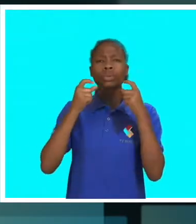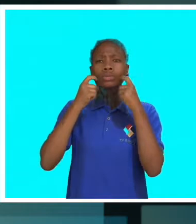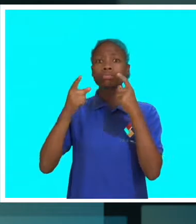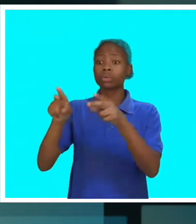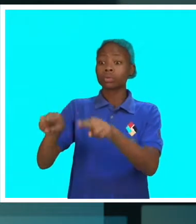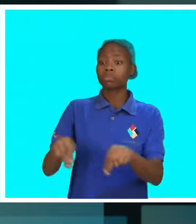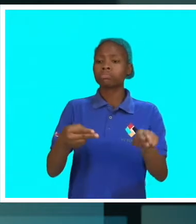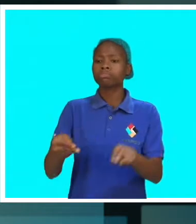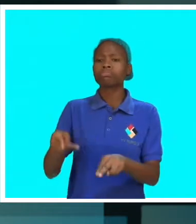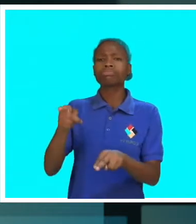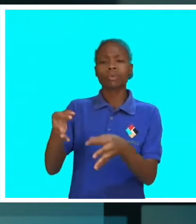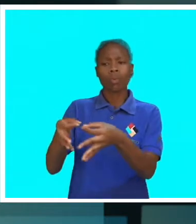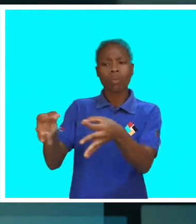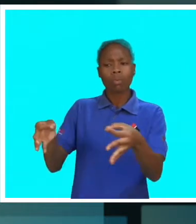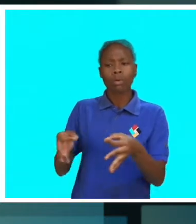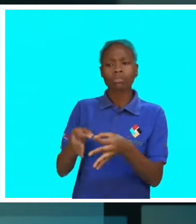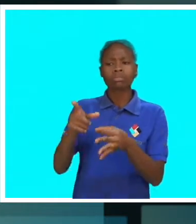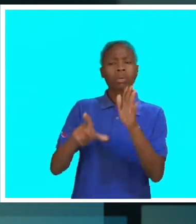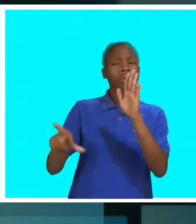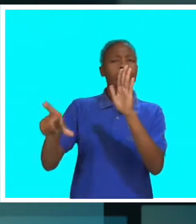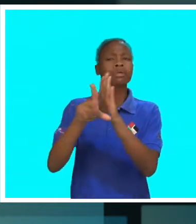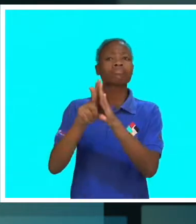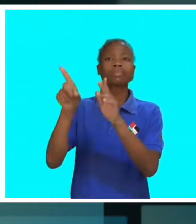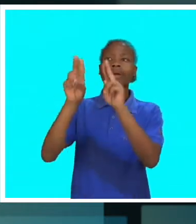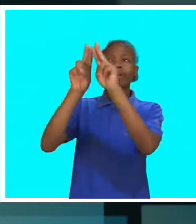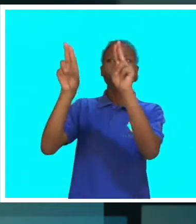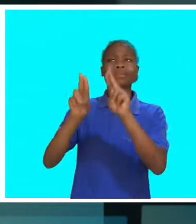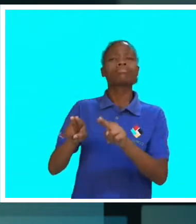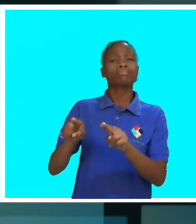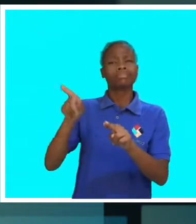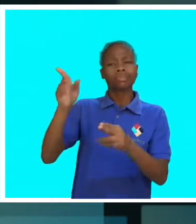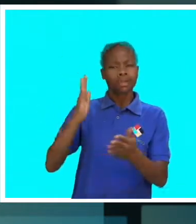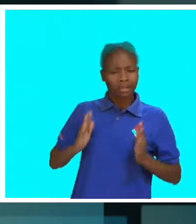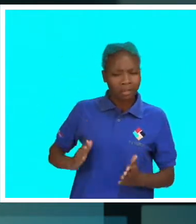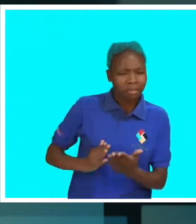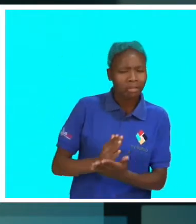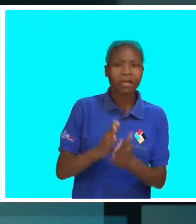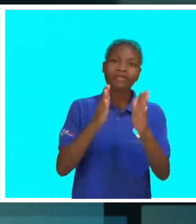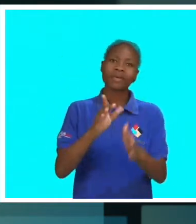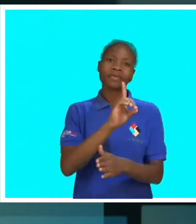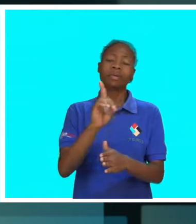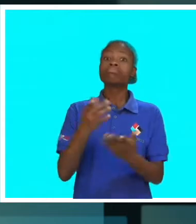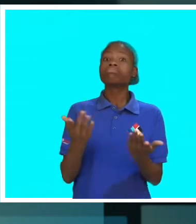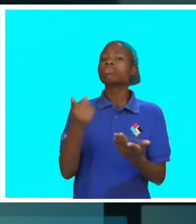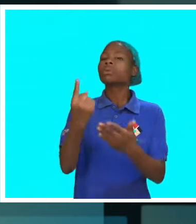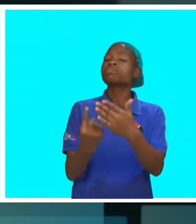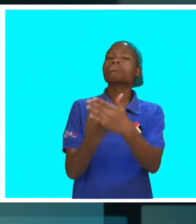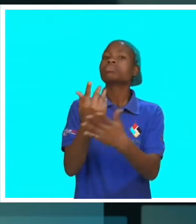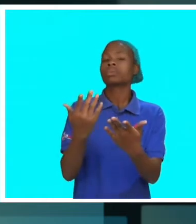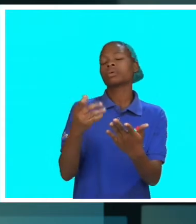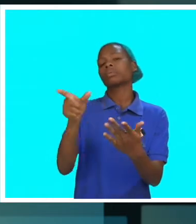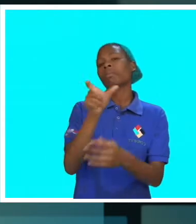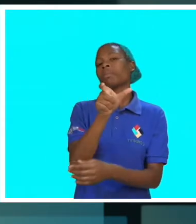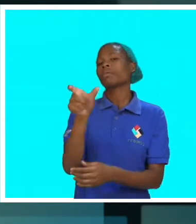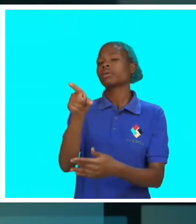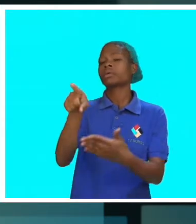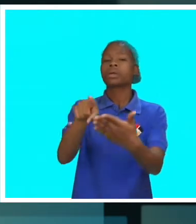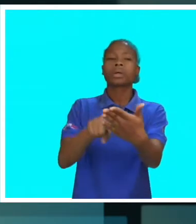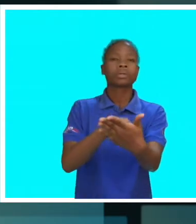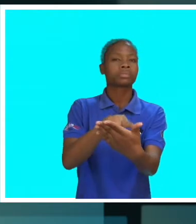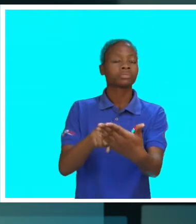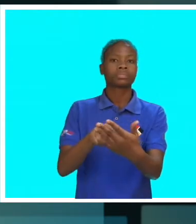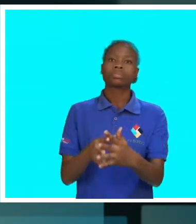ratificou a Convenção Internacional sobre os Direitos das Pessoas com Deficiência. Mas este instrumento ainda